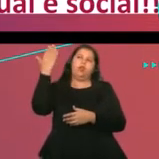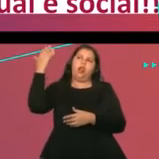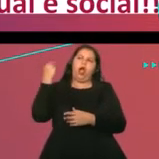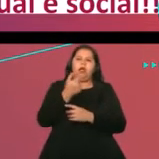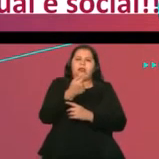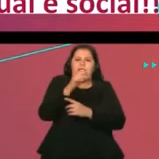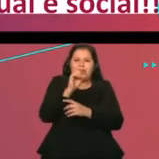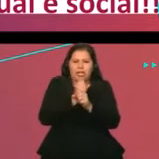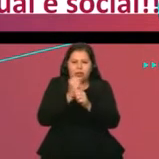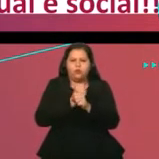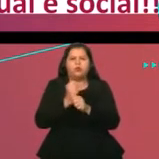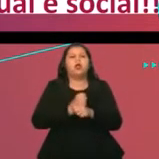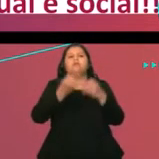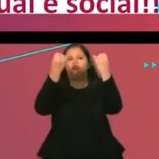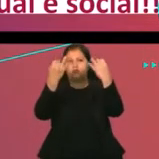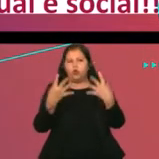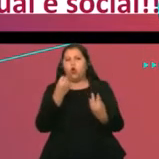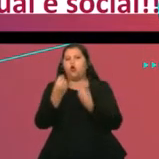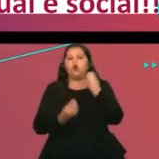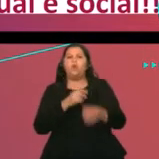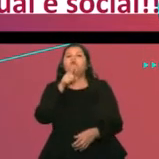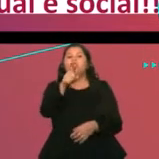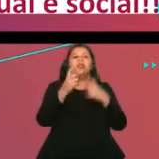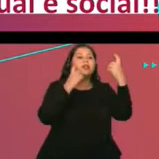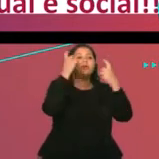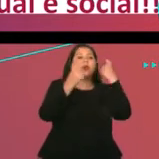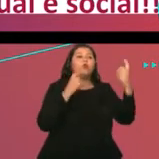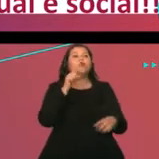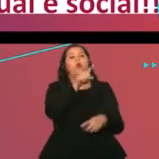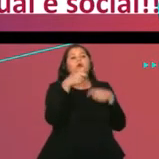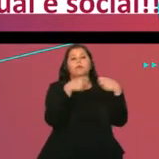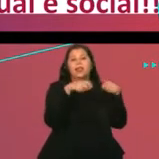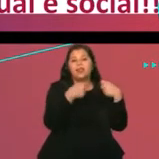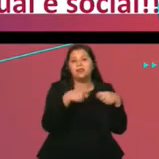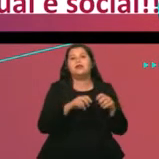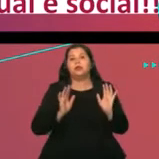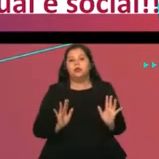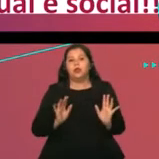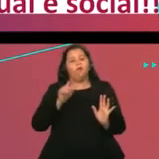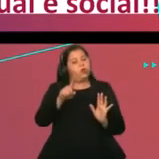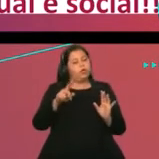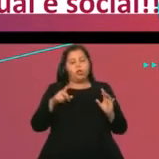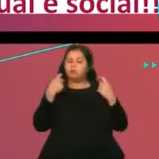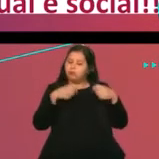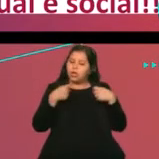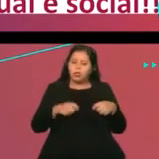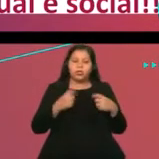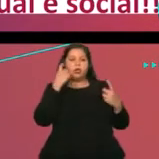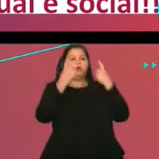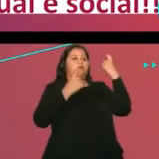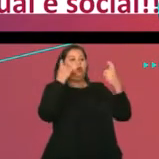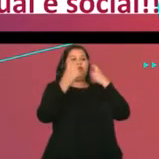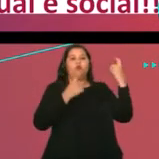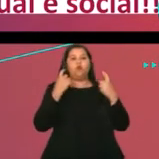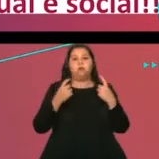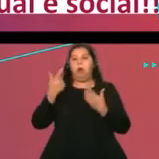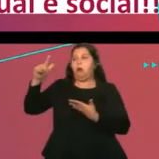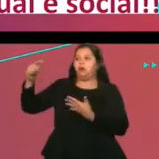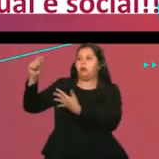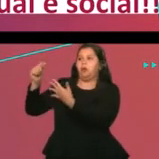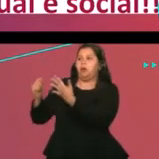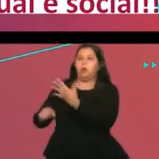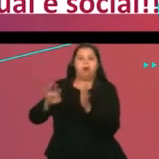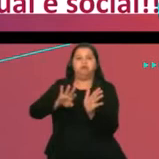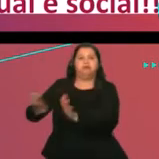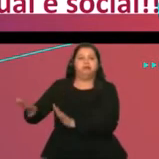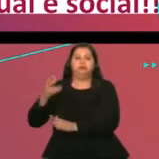de 70 como é que isso funciona não você só te preocupa com uma necessidade de nível superior quando ele está de anterior esteja atendido Então